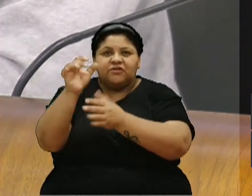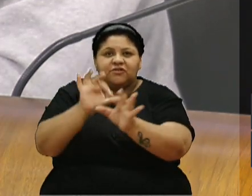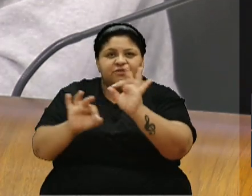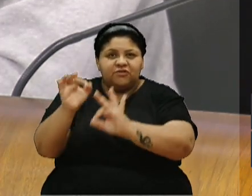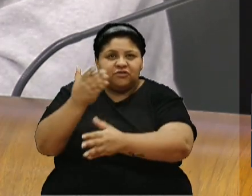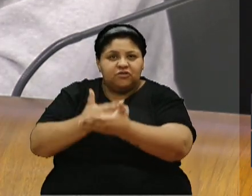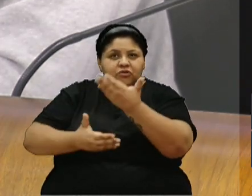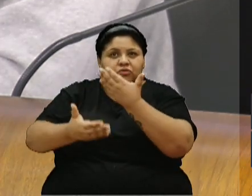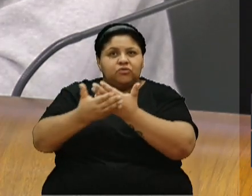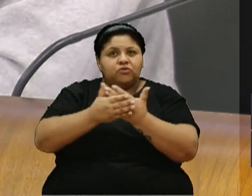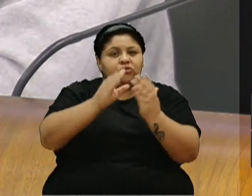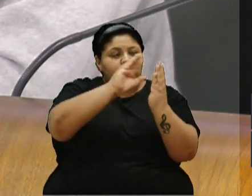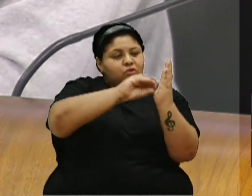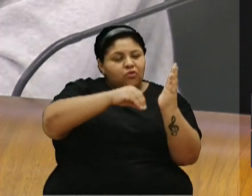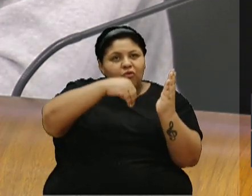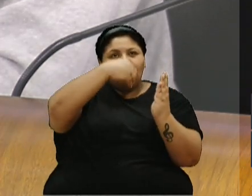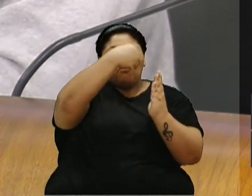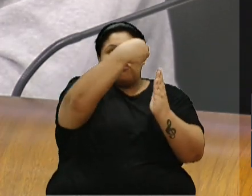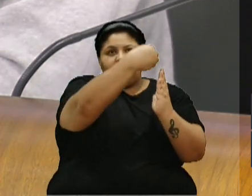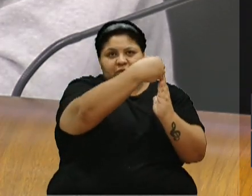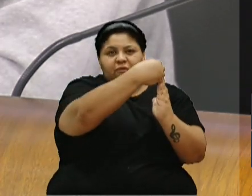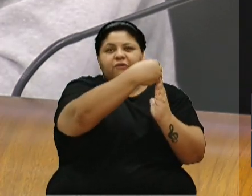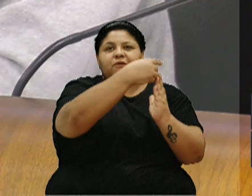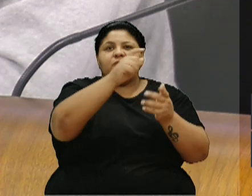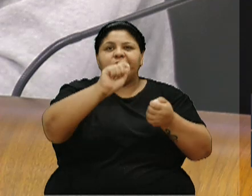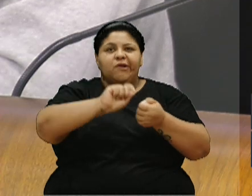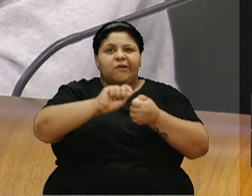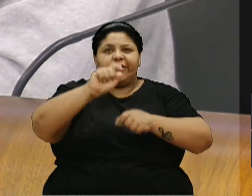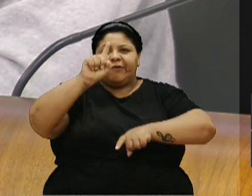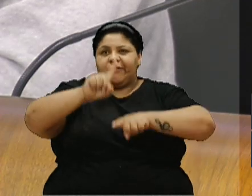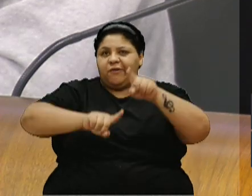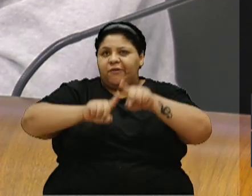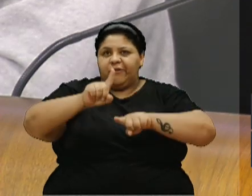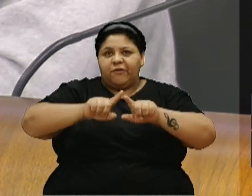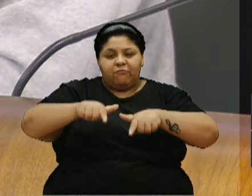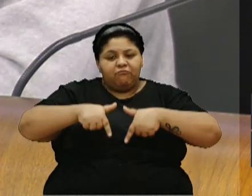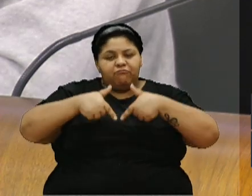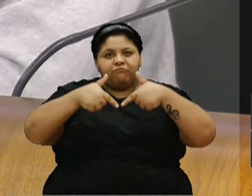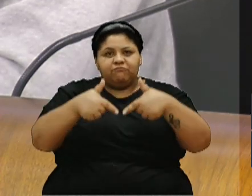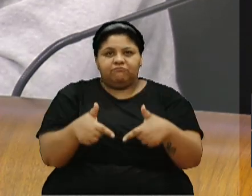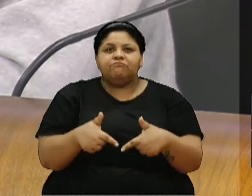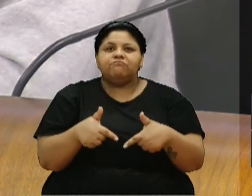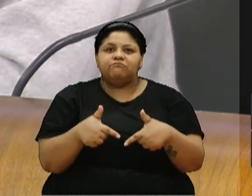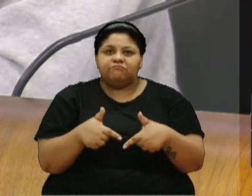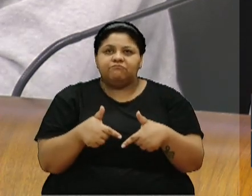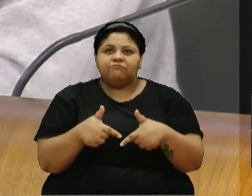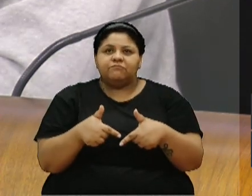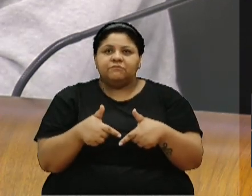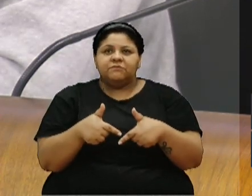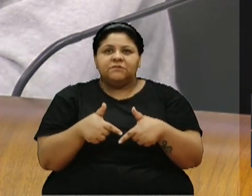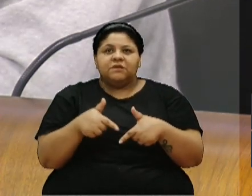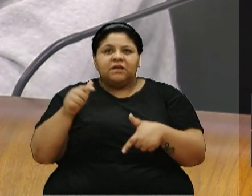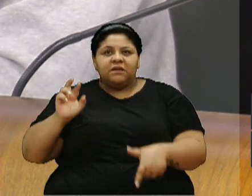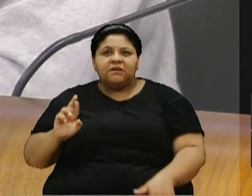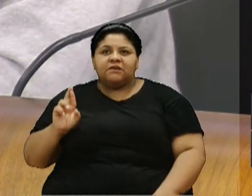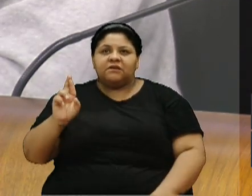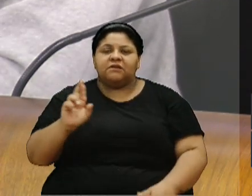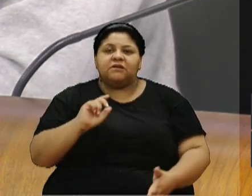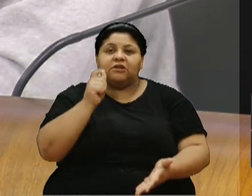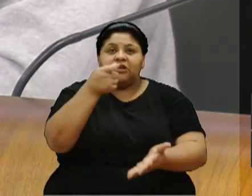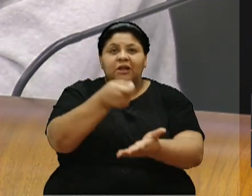todo um calendário, né, para a realização de atividades, ações que sejam alusivas, né, à